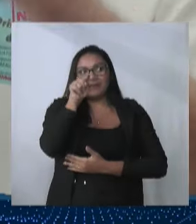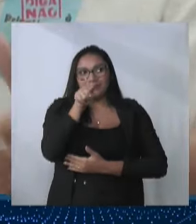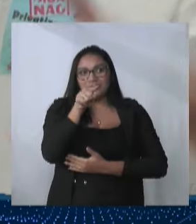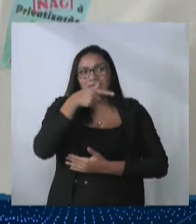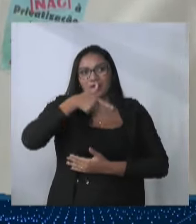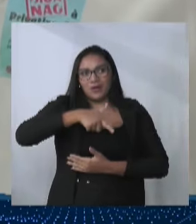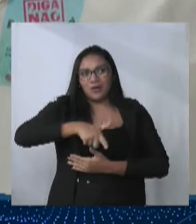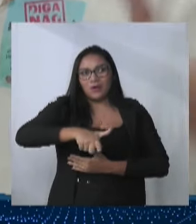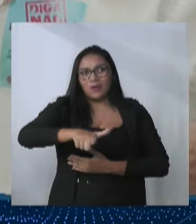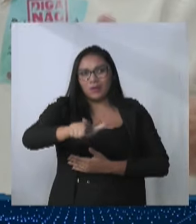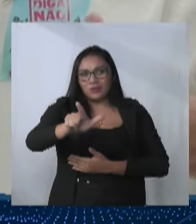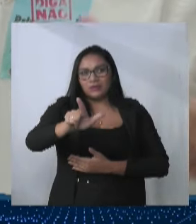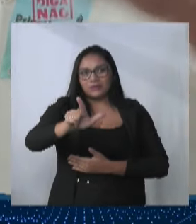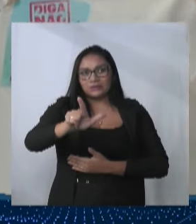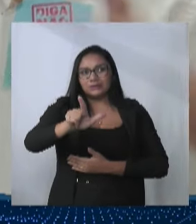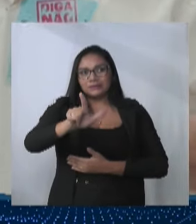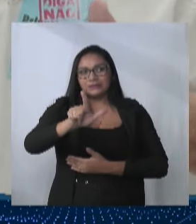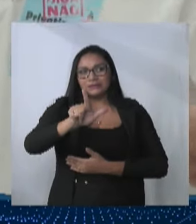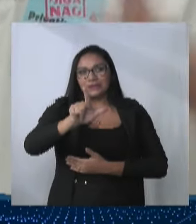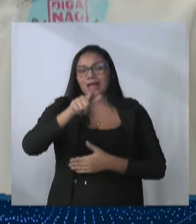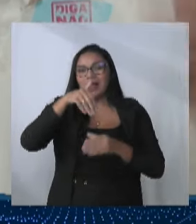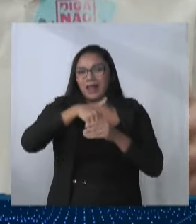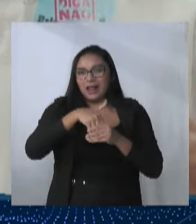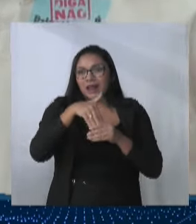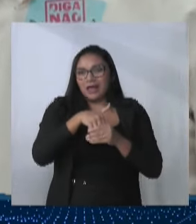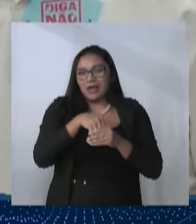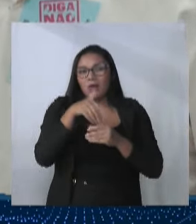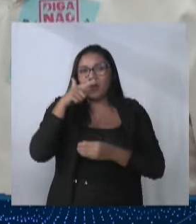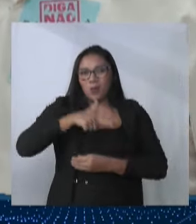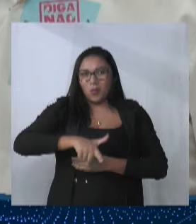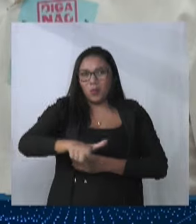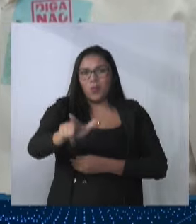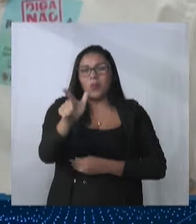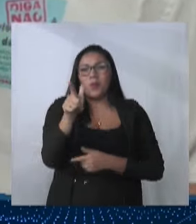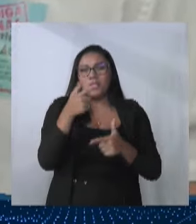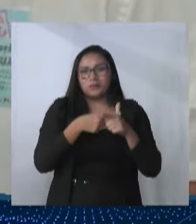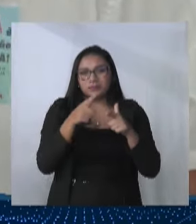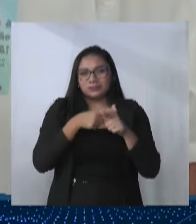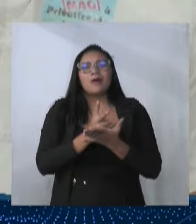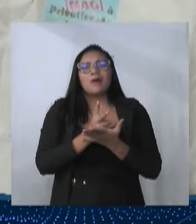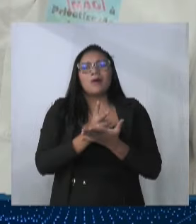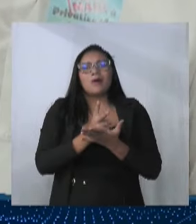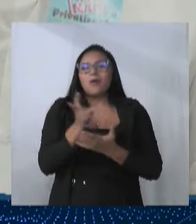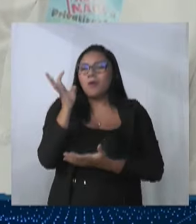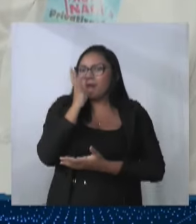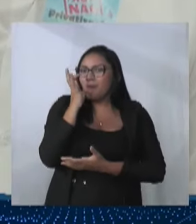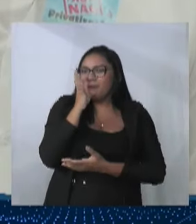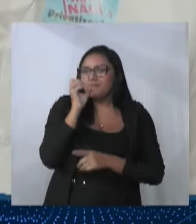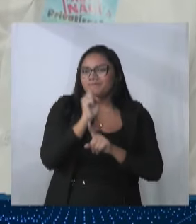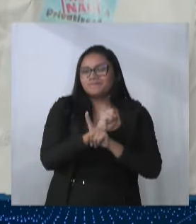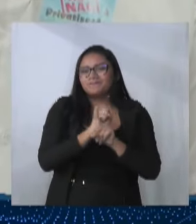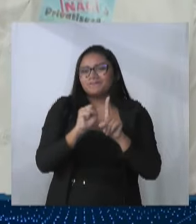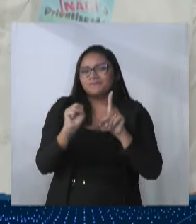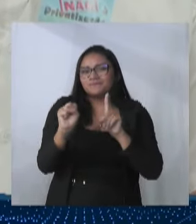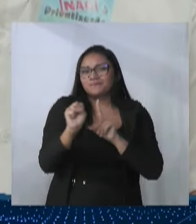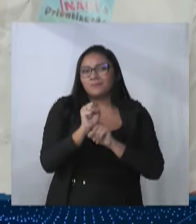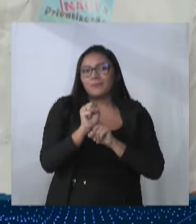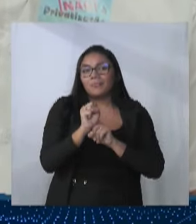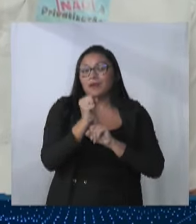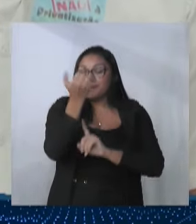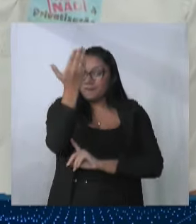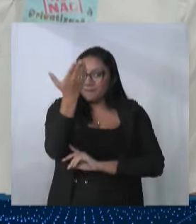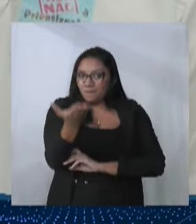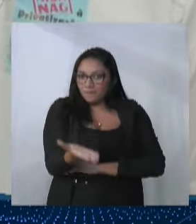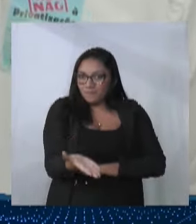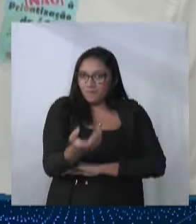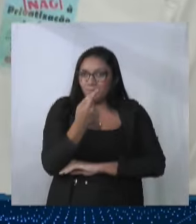você vai continuar com esse mesmo caos no serviço público de Teresina? Vossa Senhoria disse